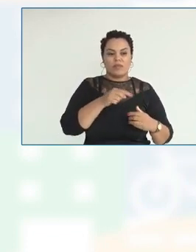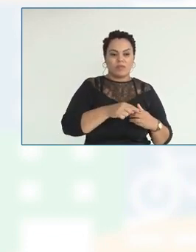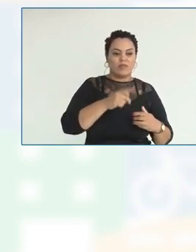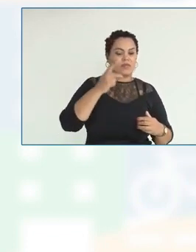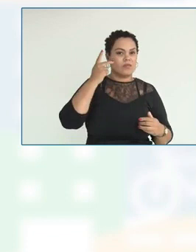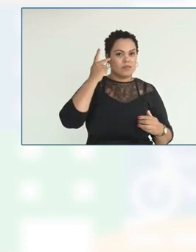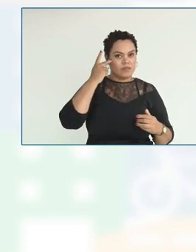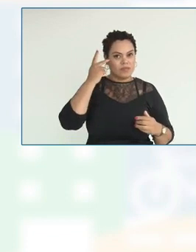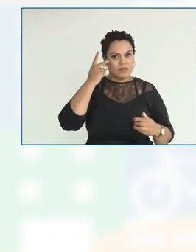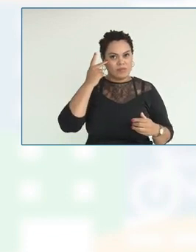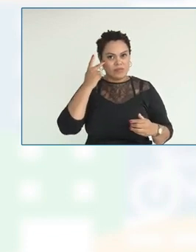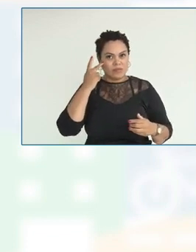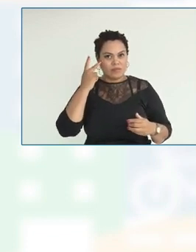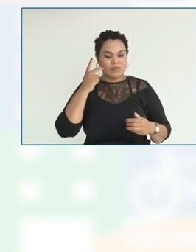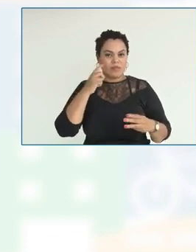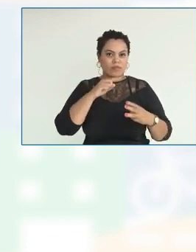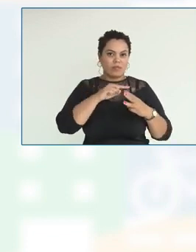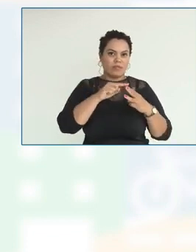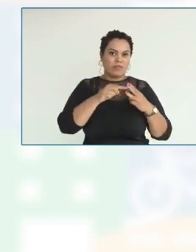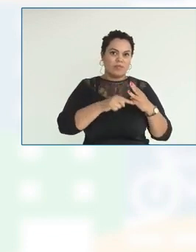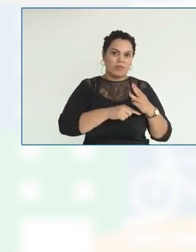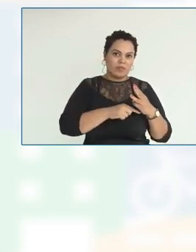elencamos 3 situações como